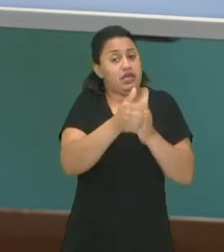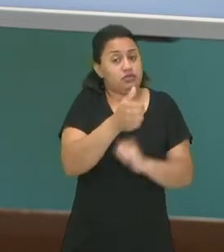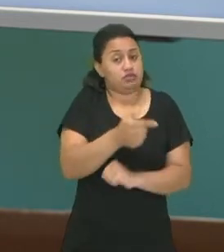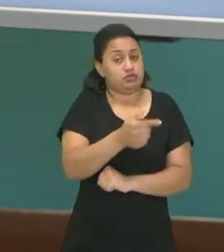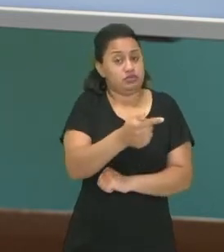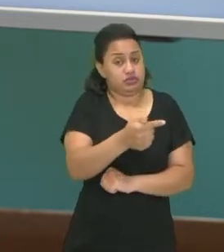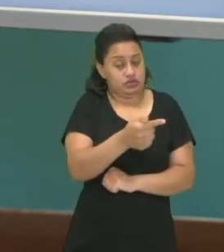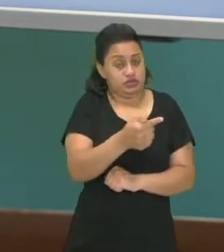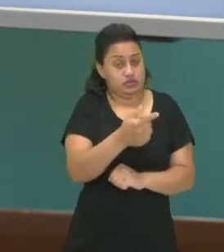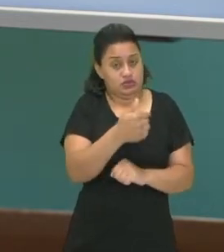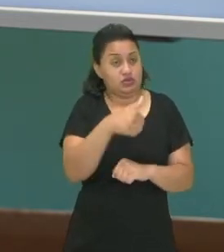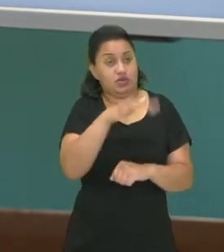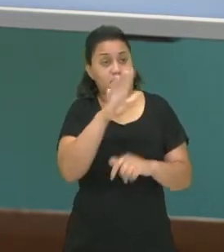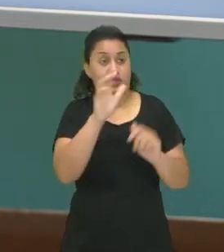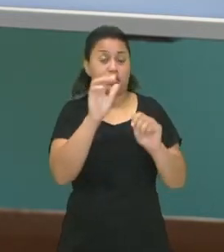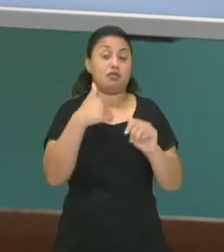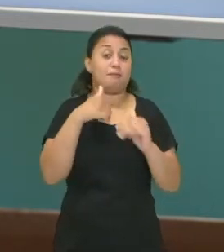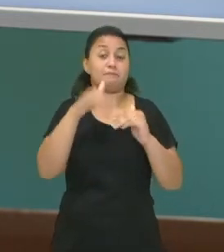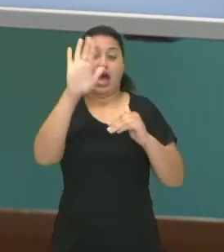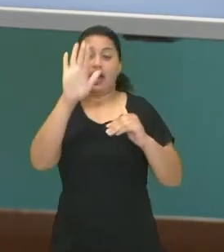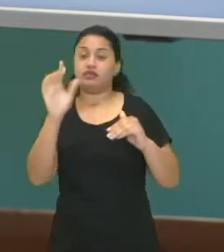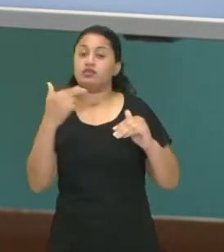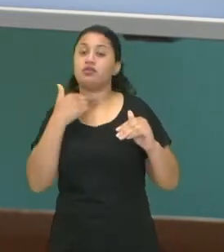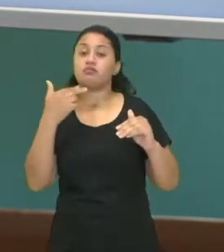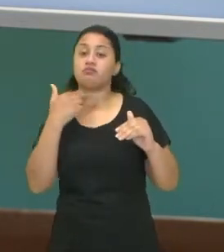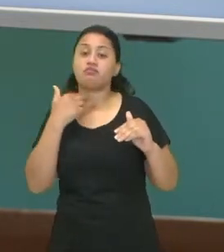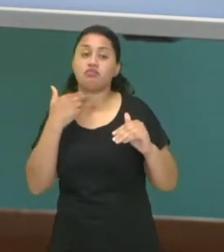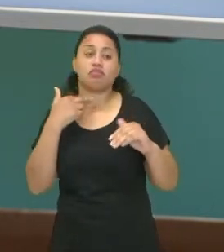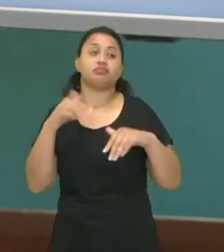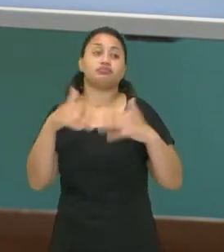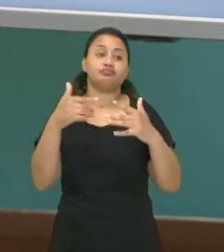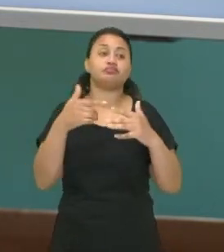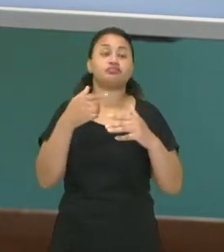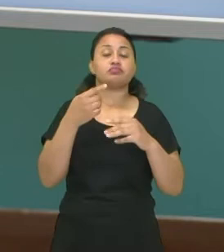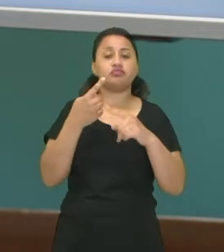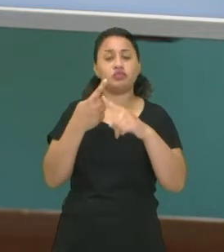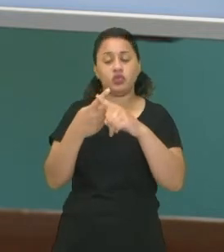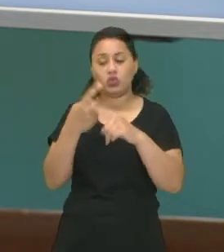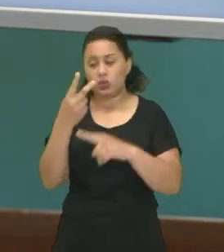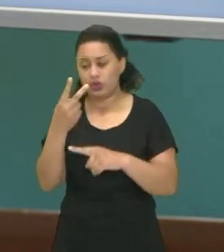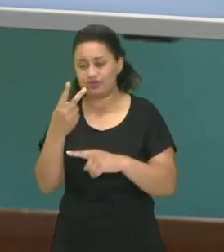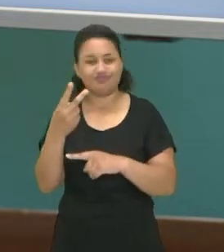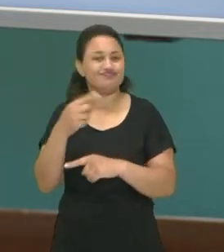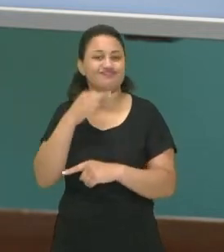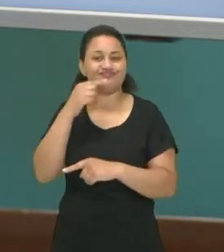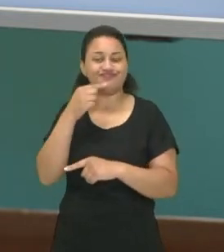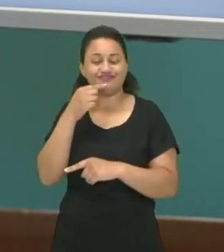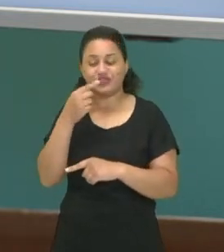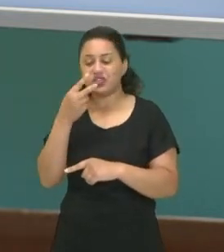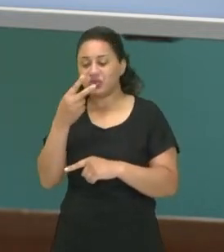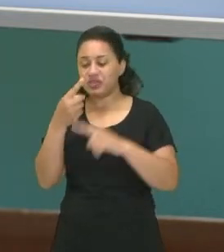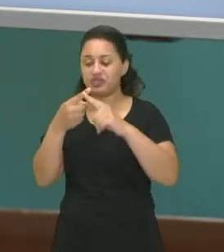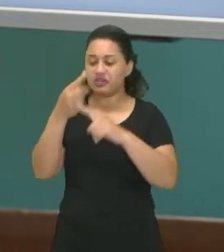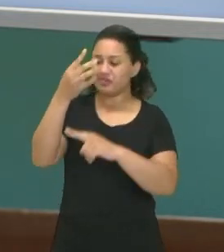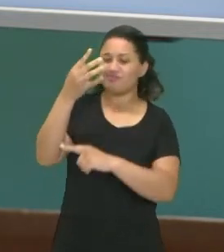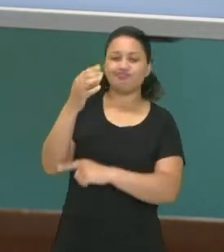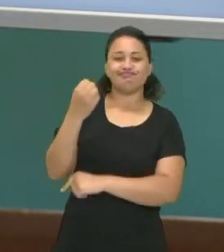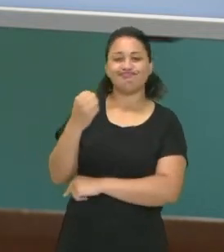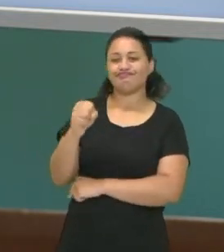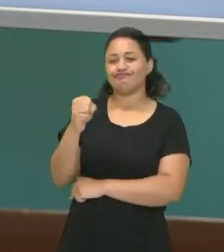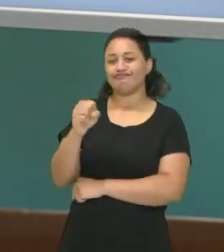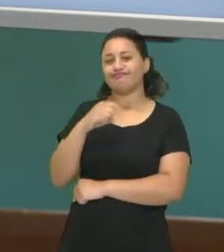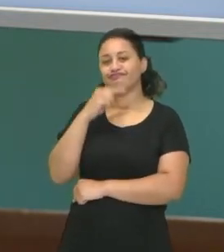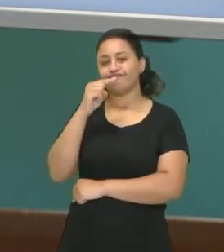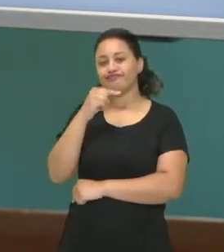7 possível. Não pode passar. Então, se a gente multiplicar por 2, já passa, né? 2 vezes 4 é 8. Então, vai ter que ser